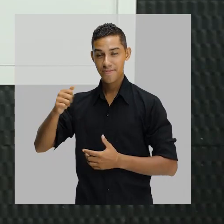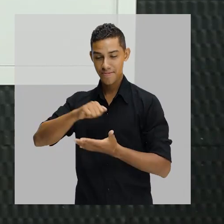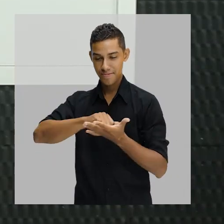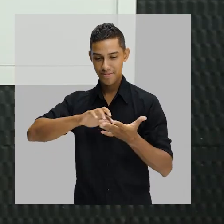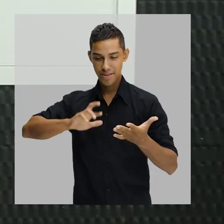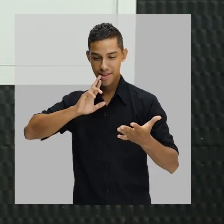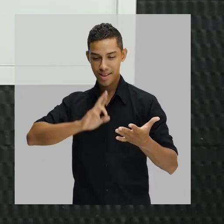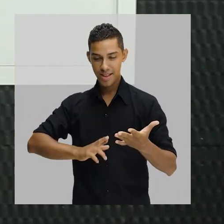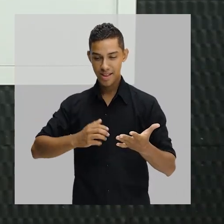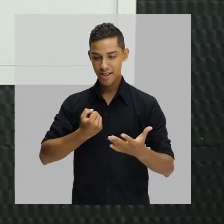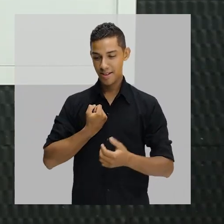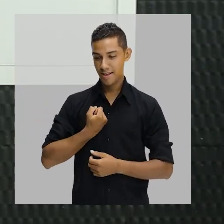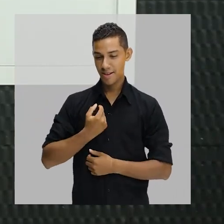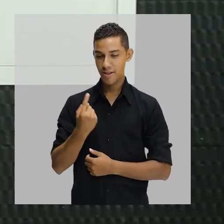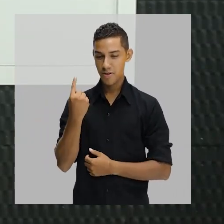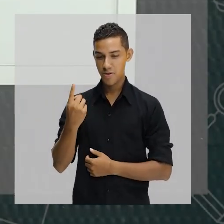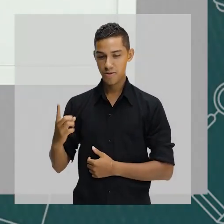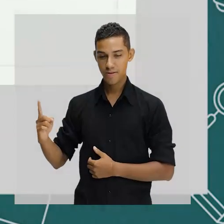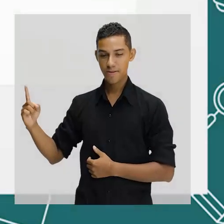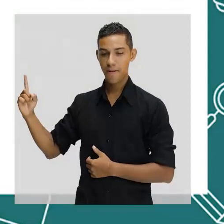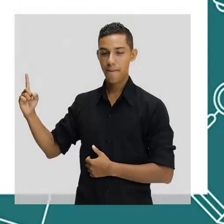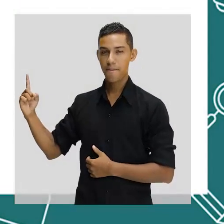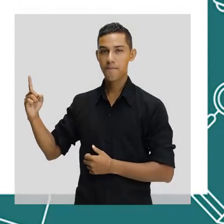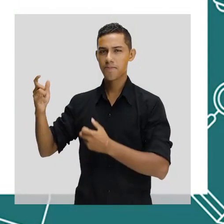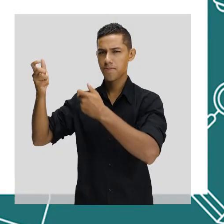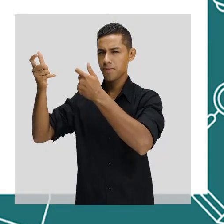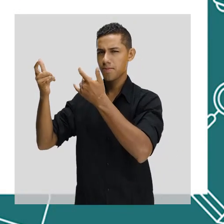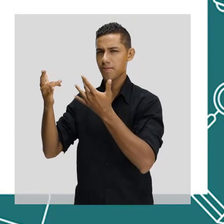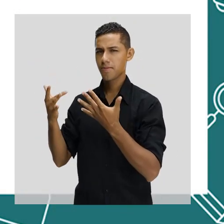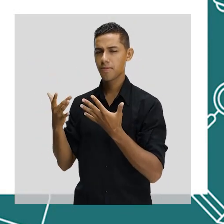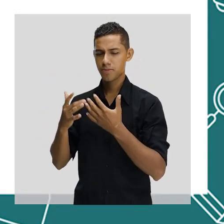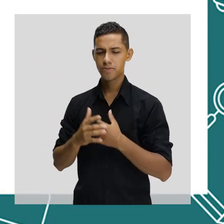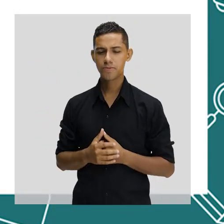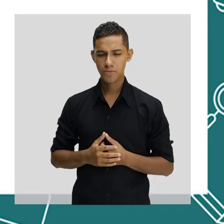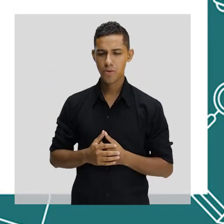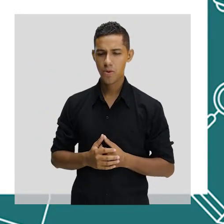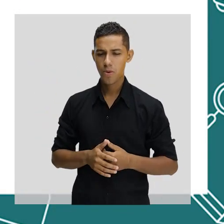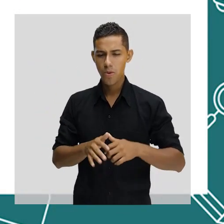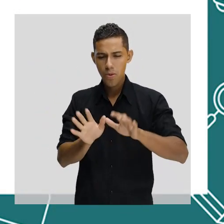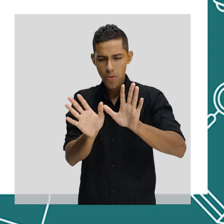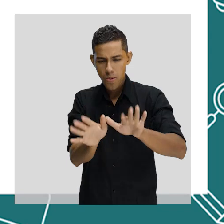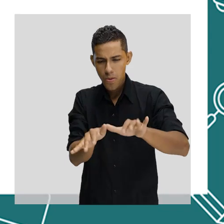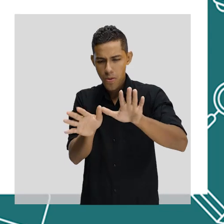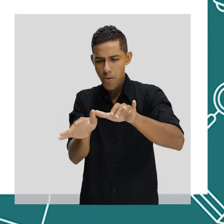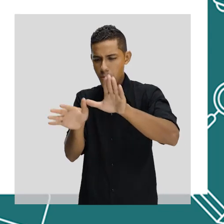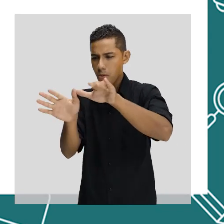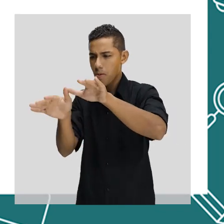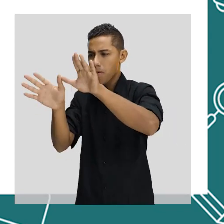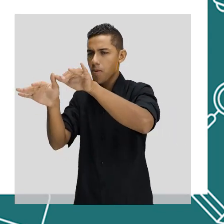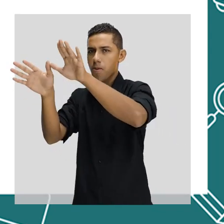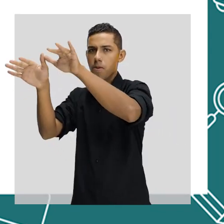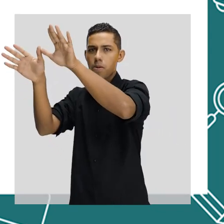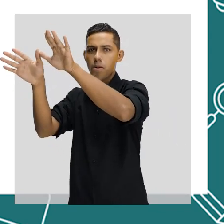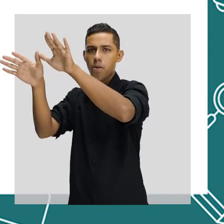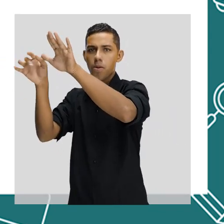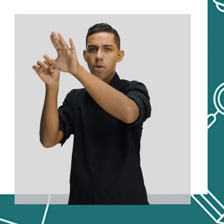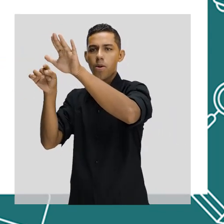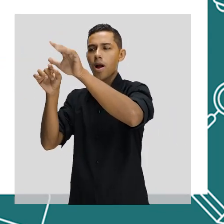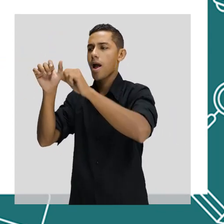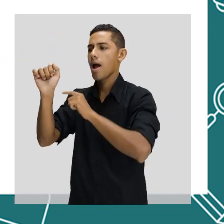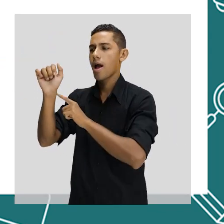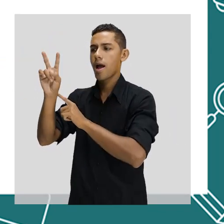1. Então, a questão 1 diz o seguinte: uma ave migratória consegue voar